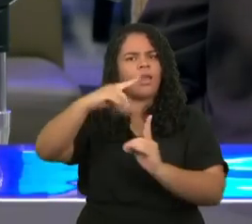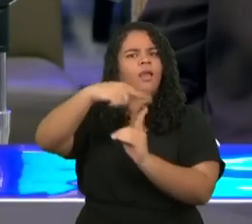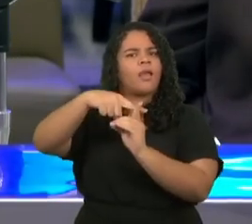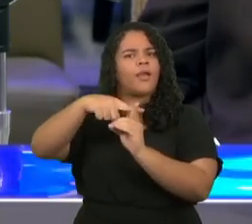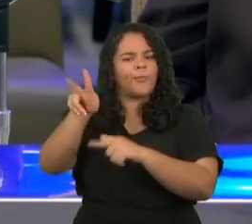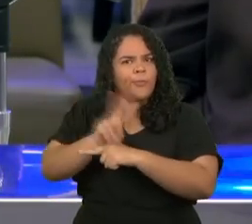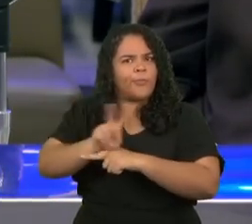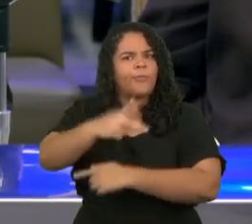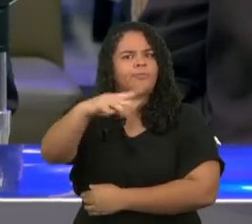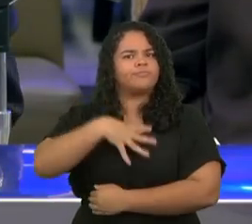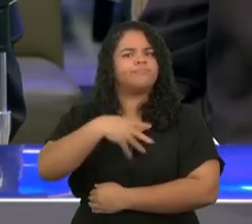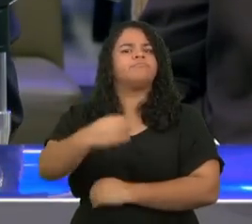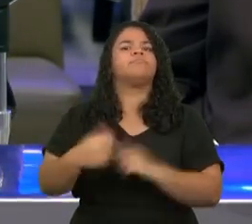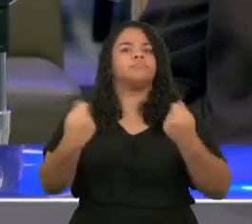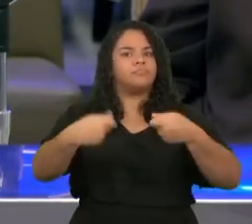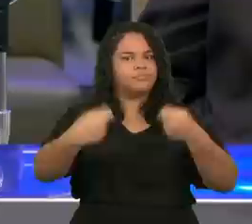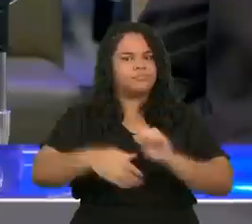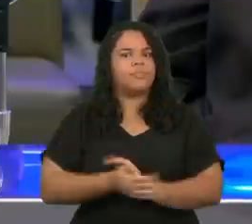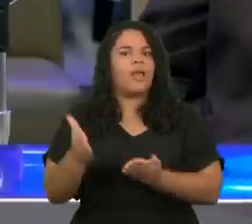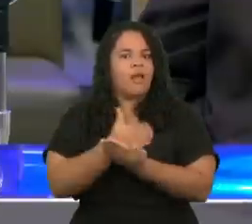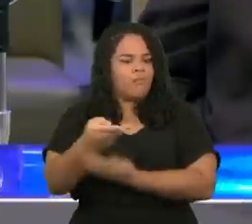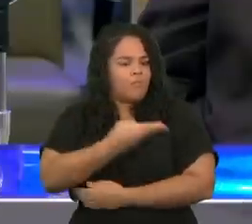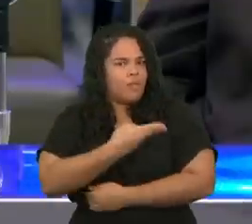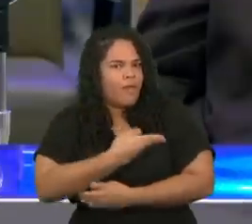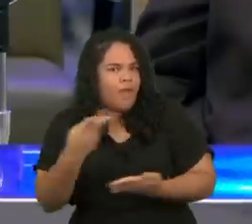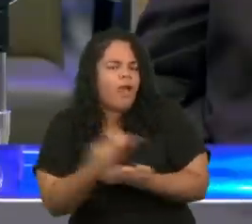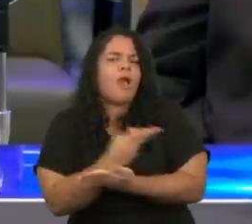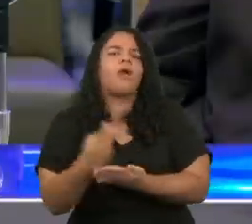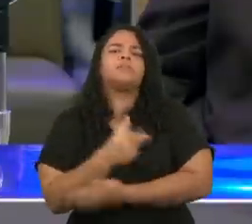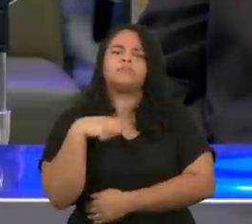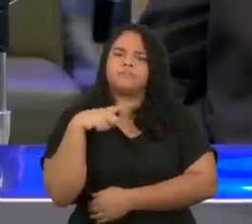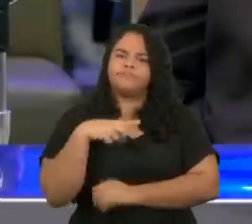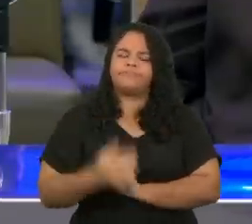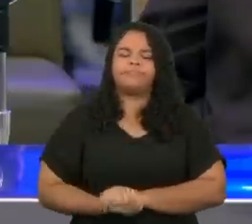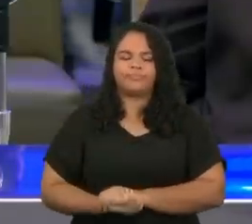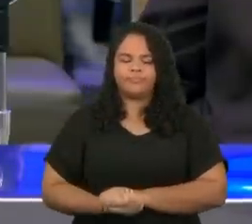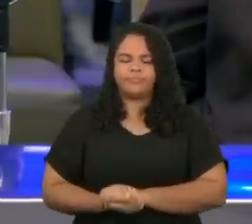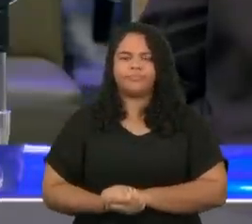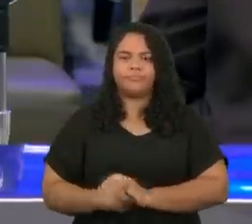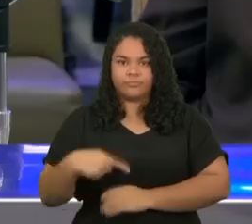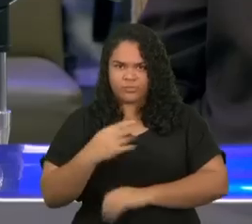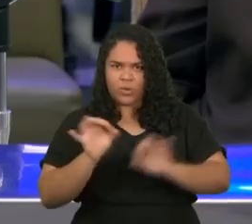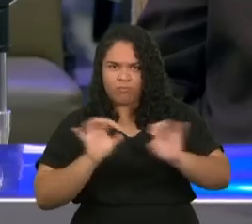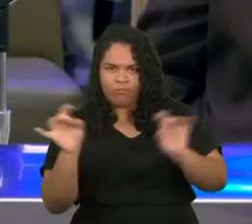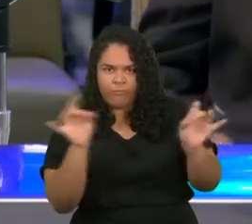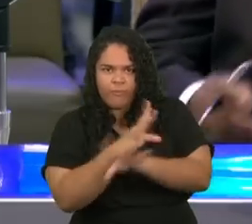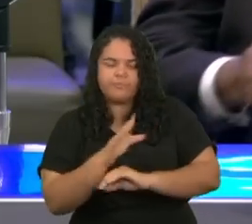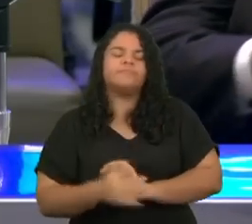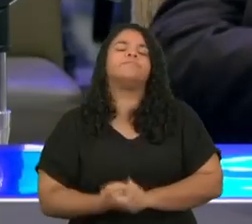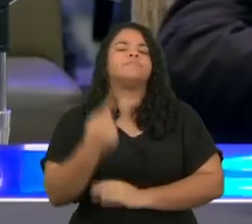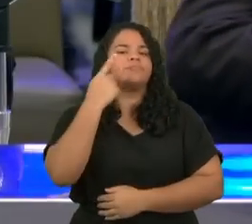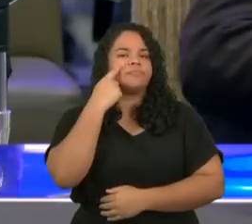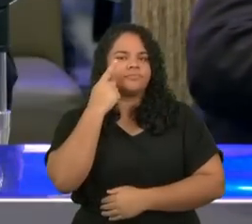cuida da tua filha é vejo que faz um mal amigo eu vou concluir Abra sua Bíblia